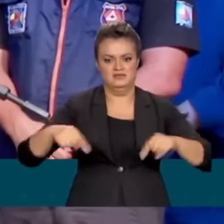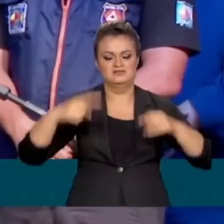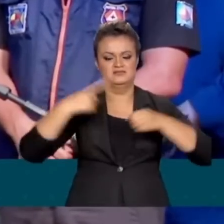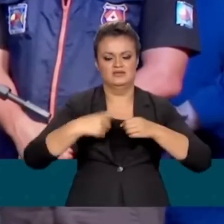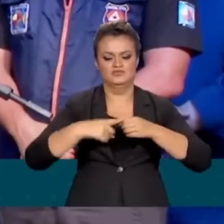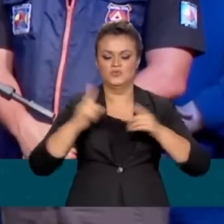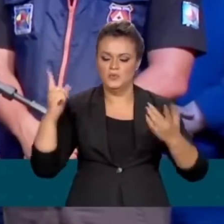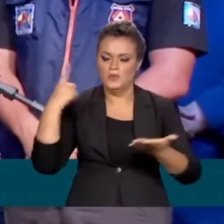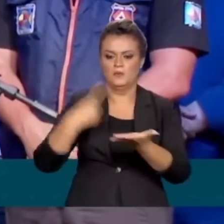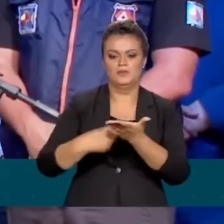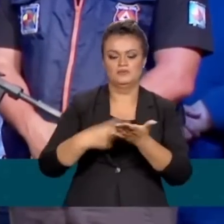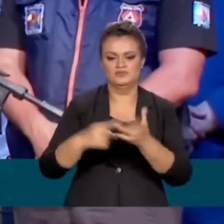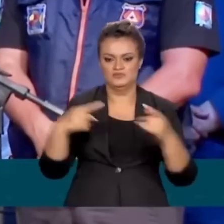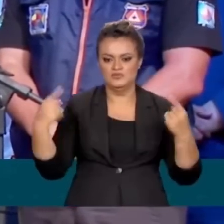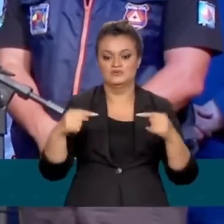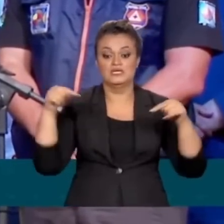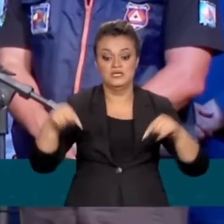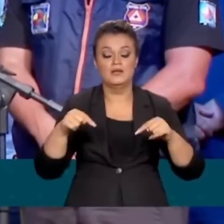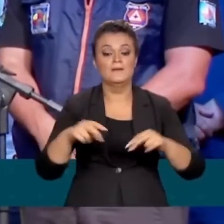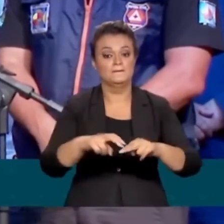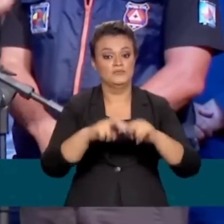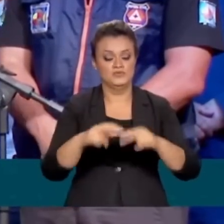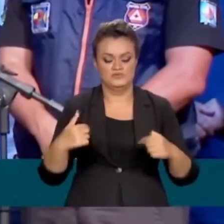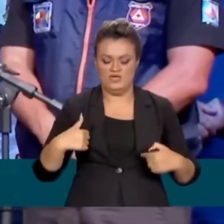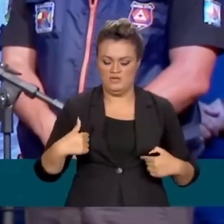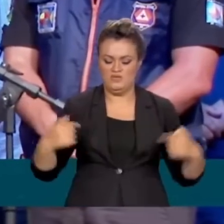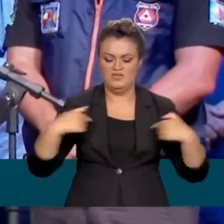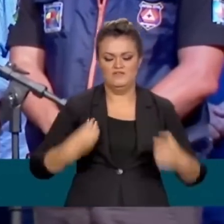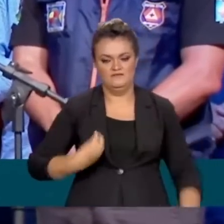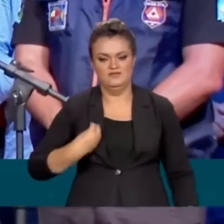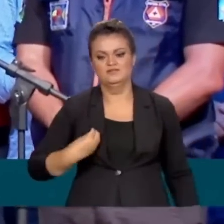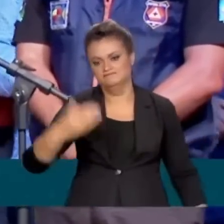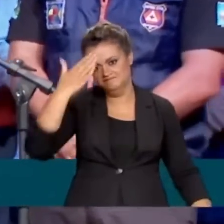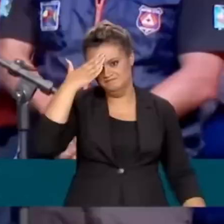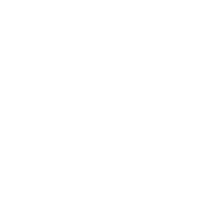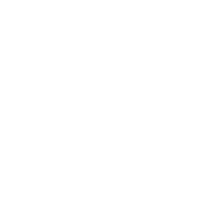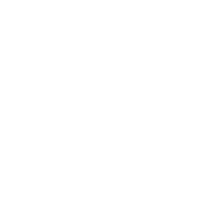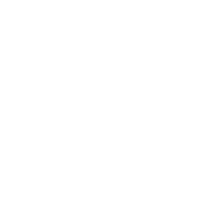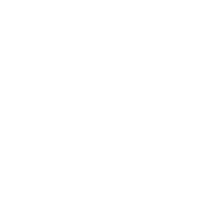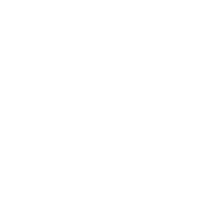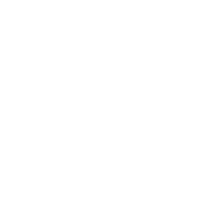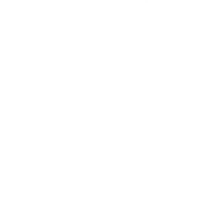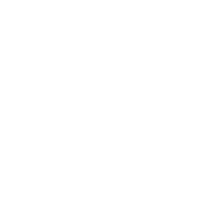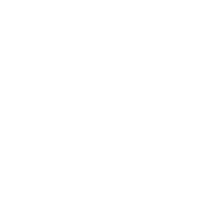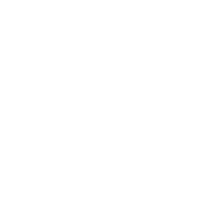esse o nosso compromisso e por isso eu estou aqui obrigado gente